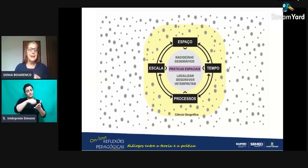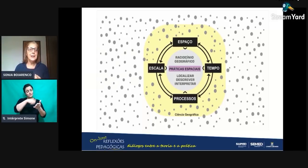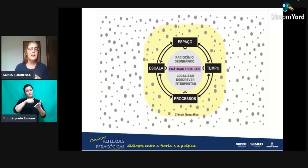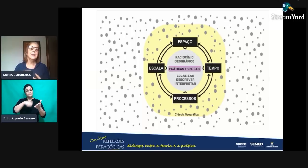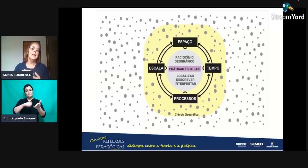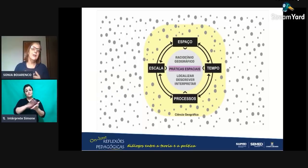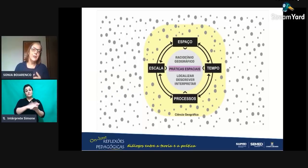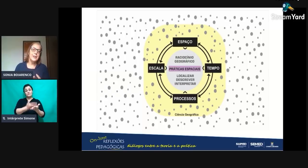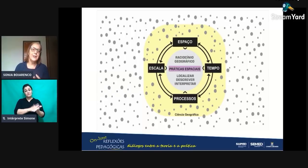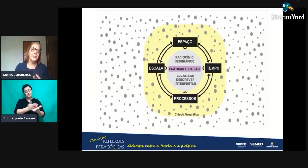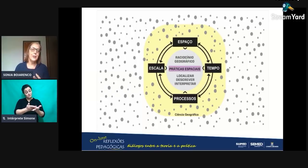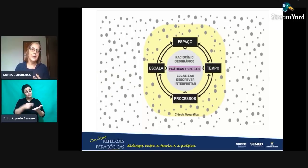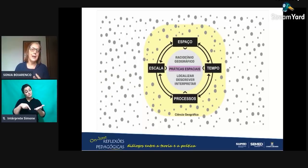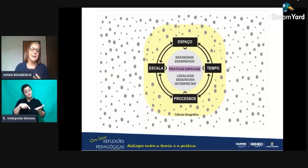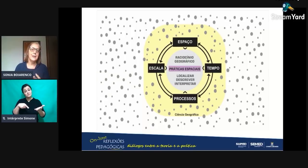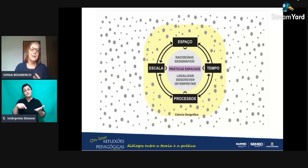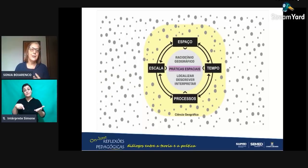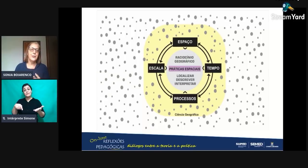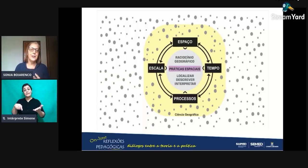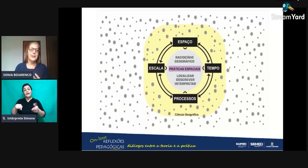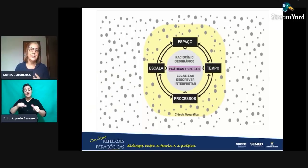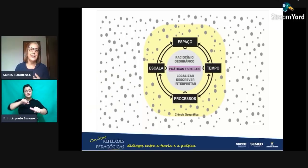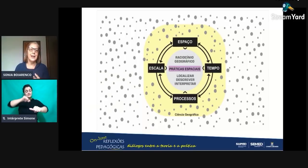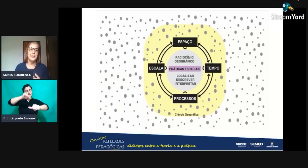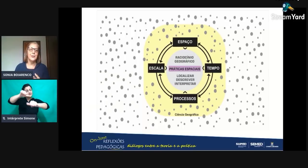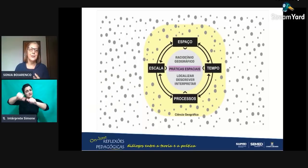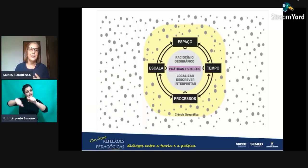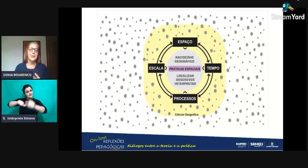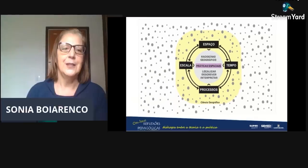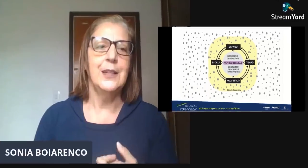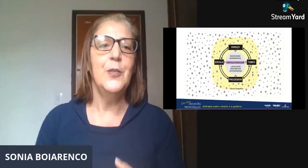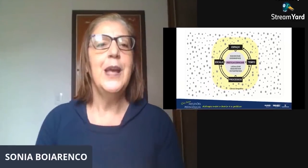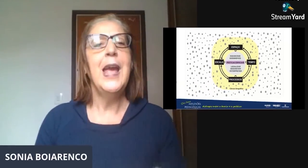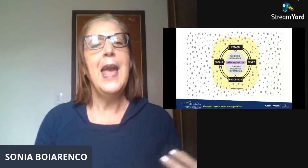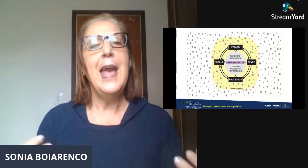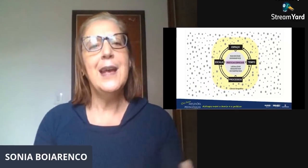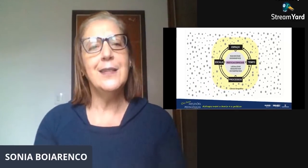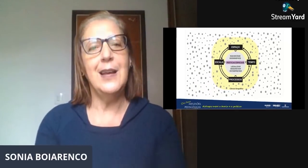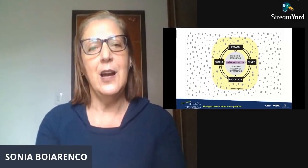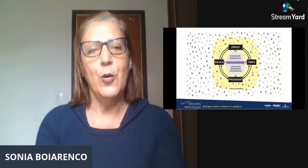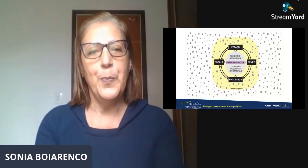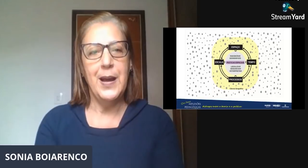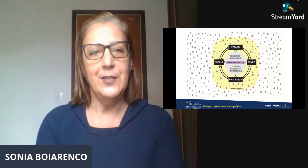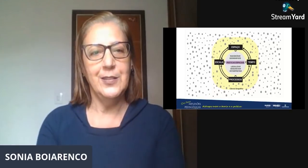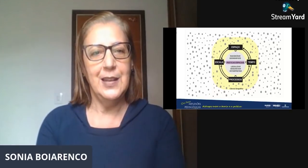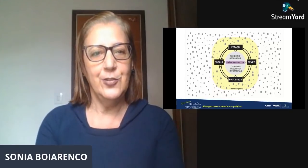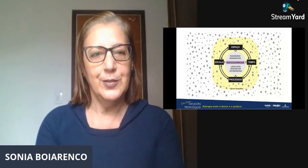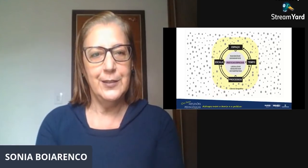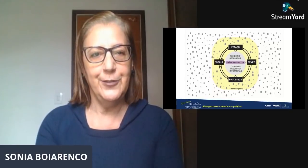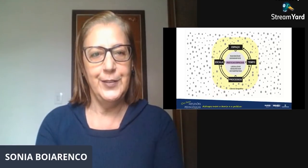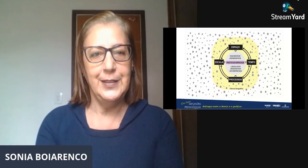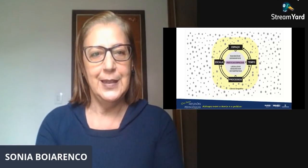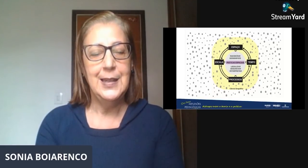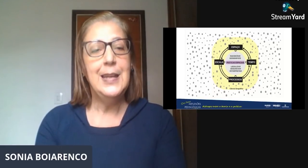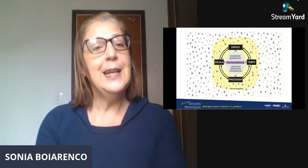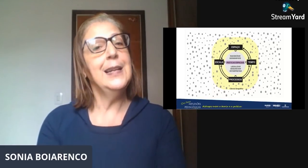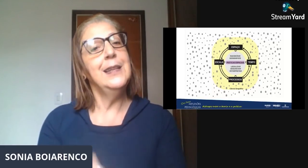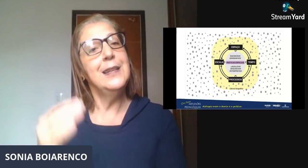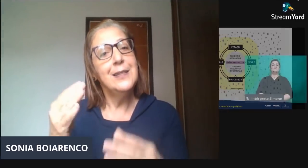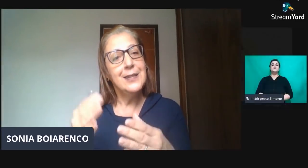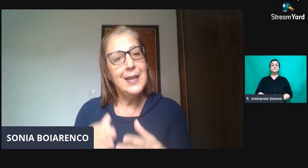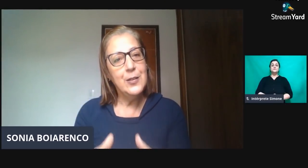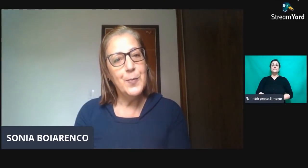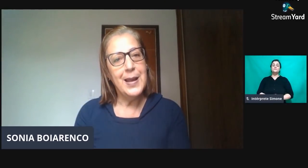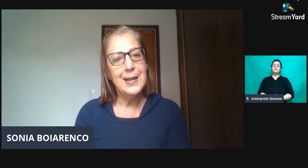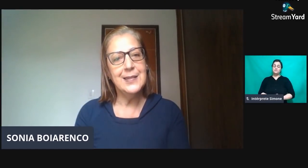E aí eu vou transformar, se for necessário. Então, essa é a roupagem da geografia.